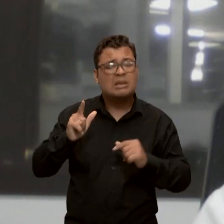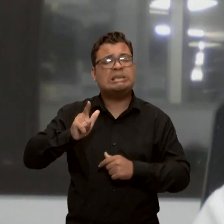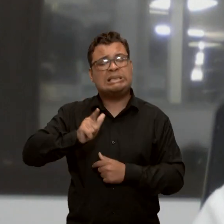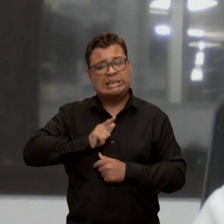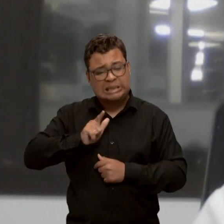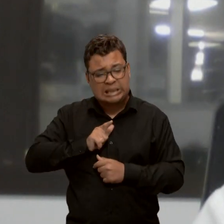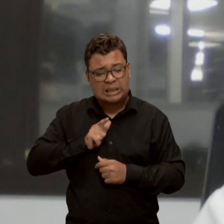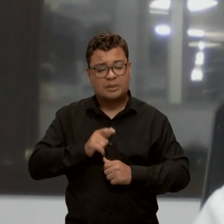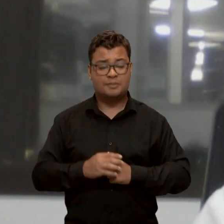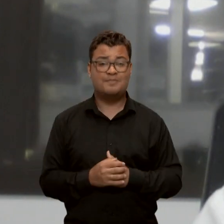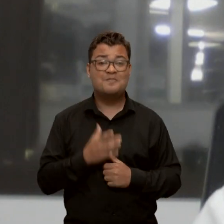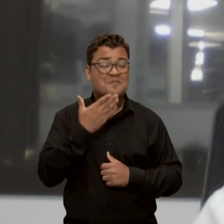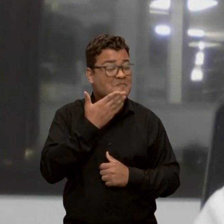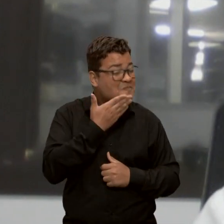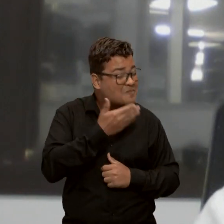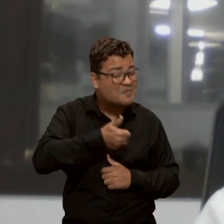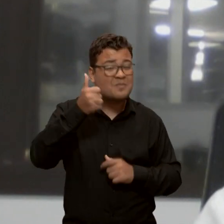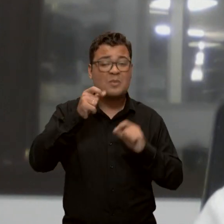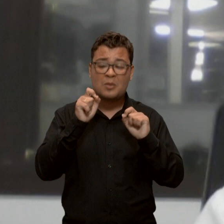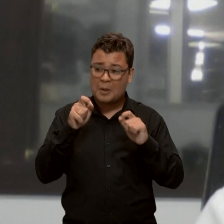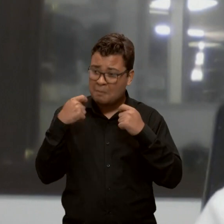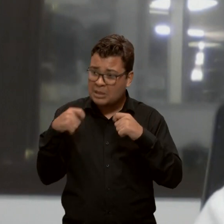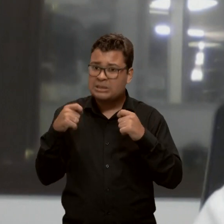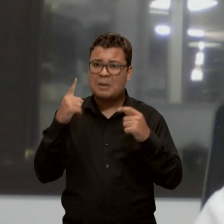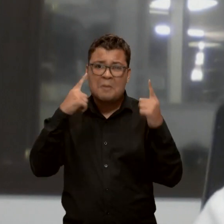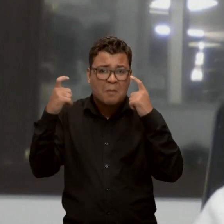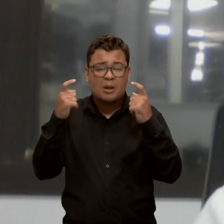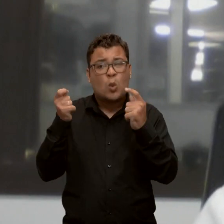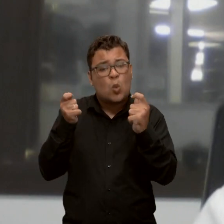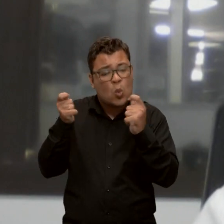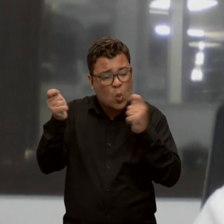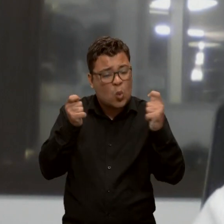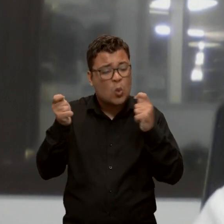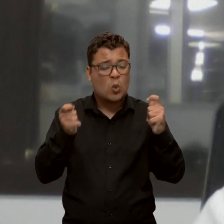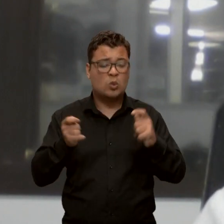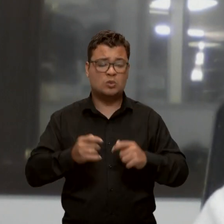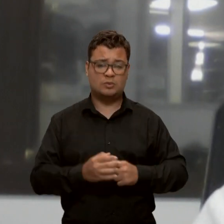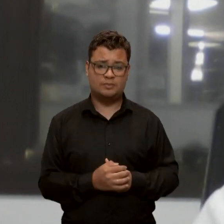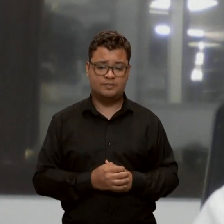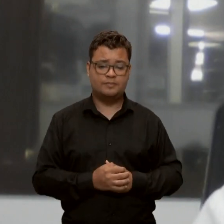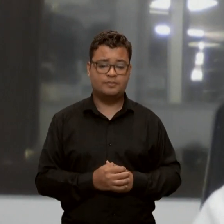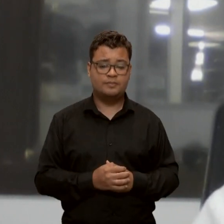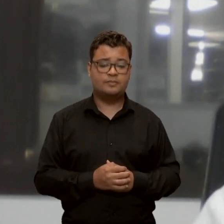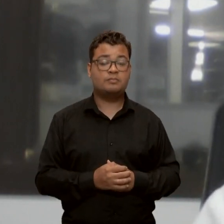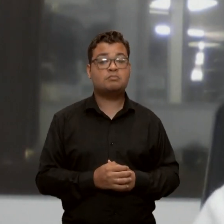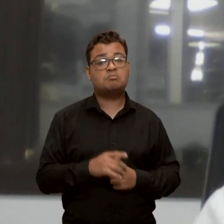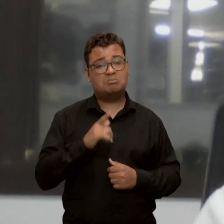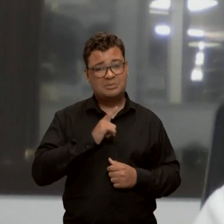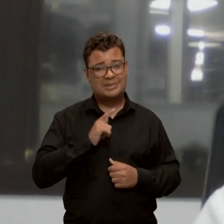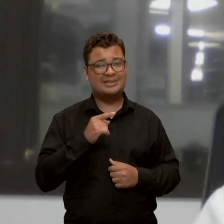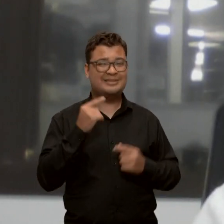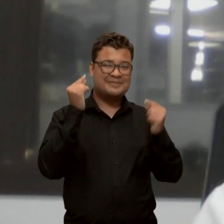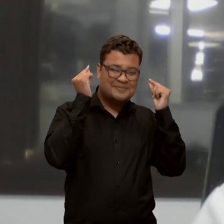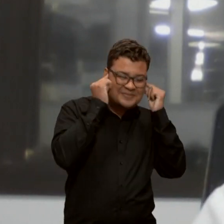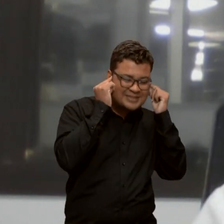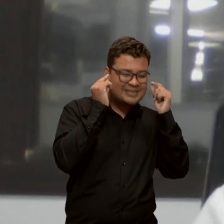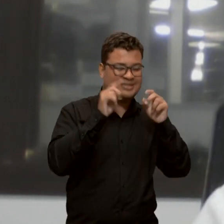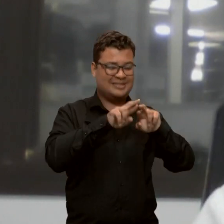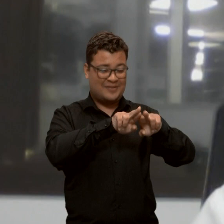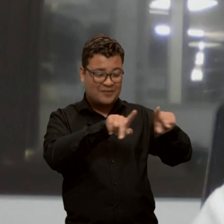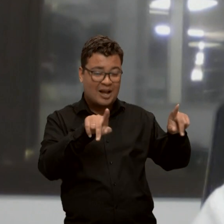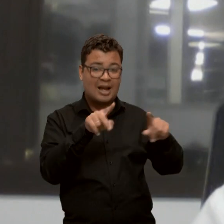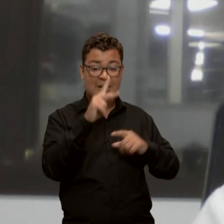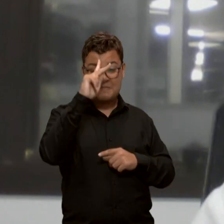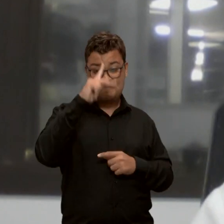tenha um controle dessa poluição sonora. As outras coisas, elas são de proteção individual, não de proteção